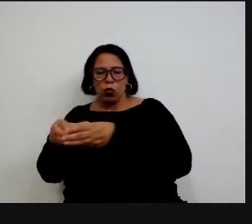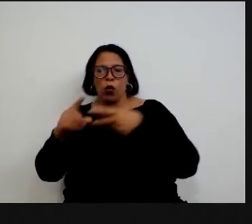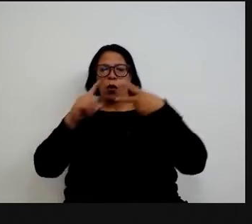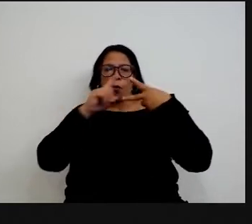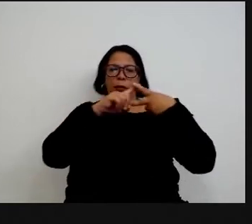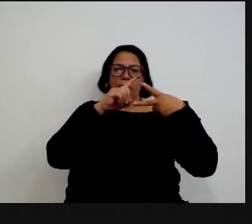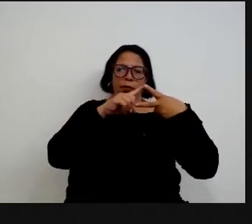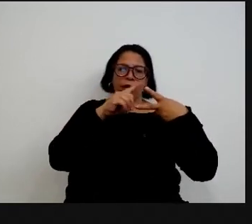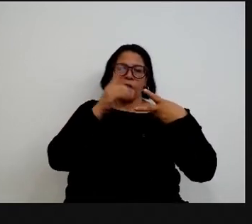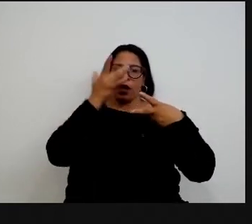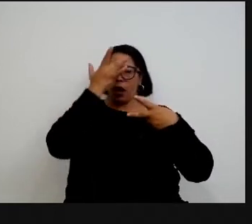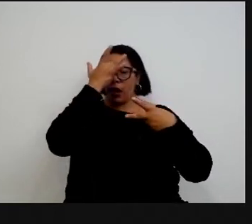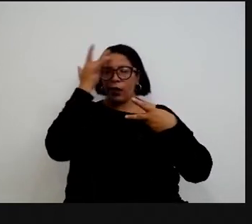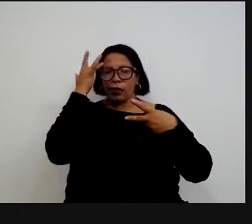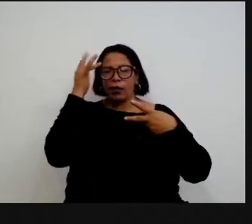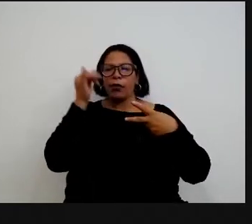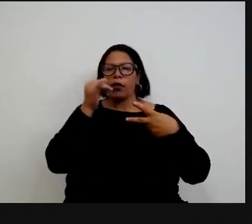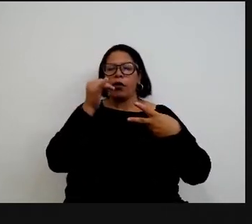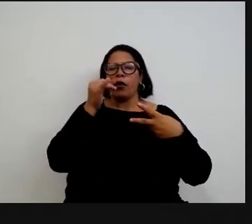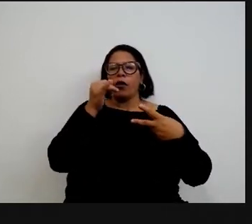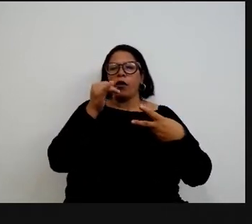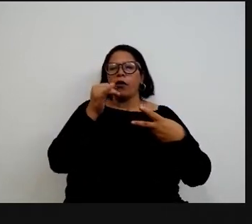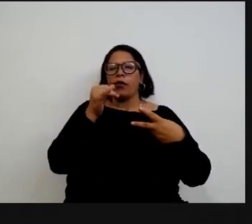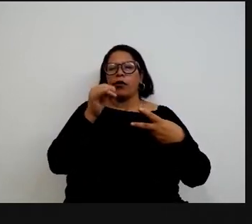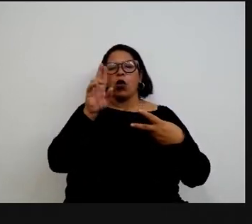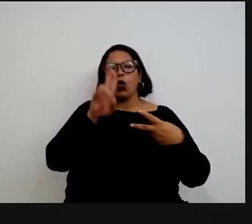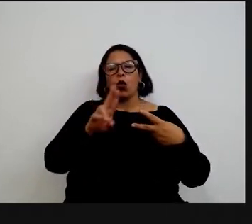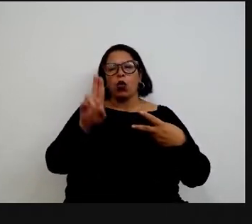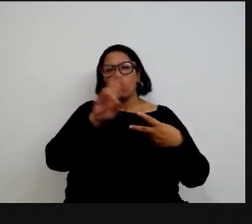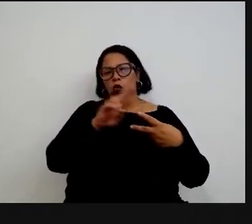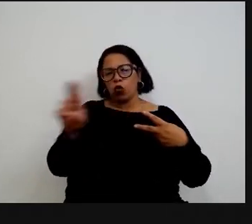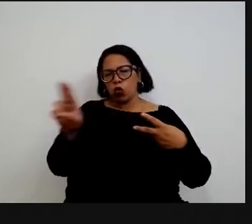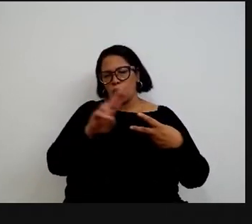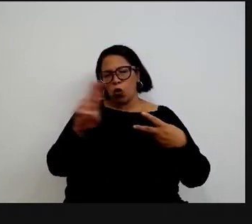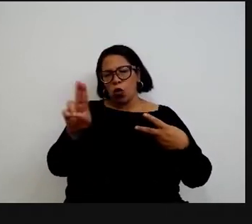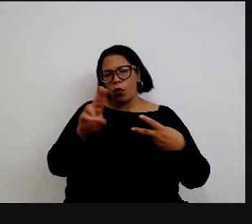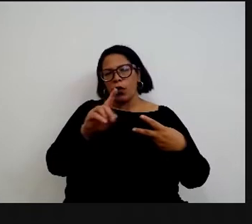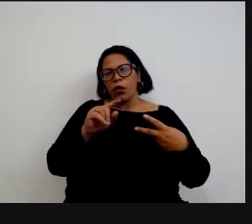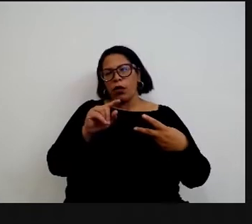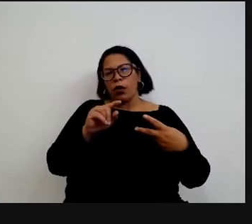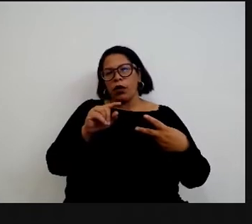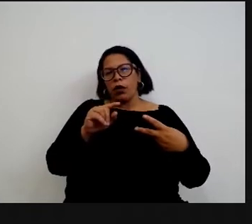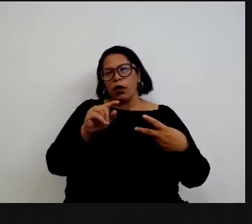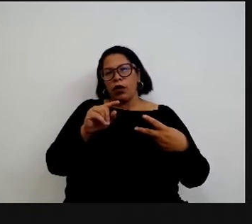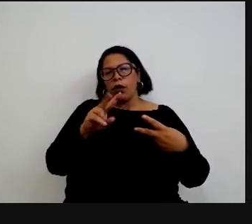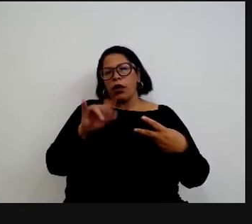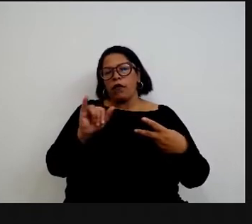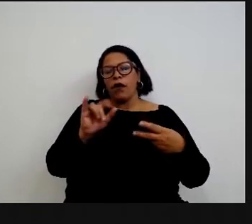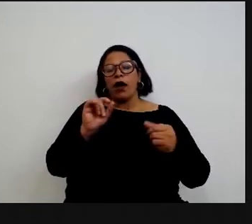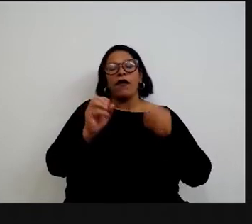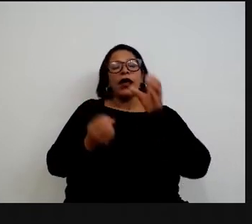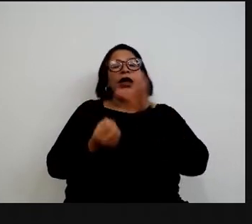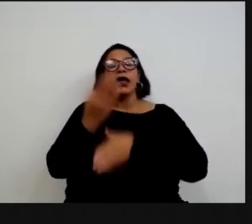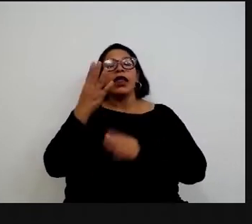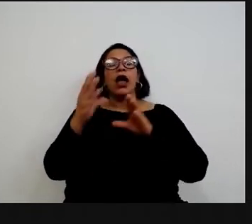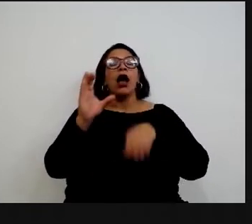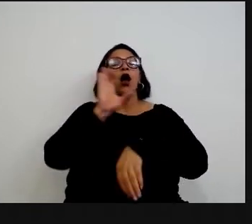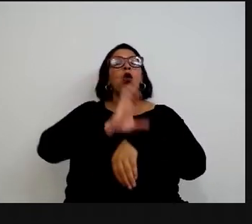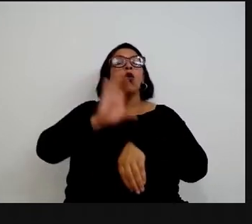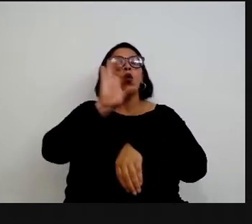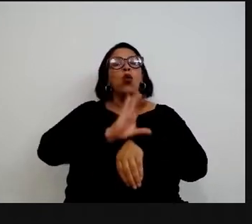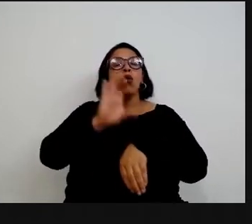o facilitador ali, vamos usar o nome mais de conteudista, que vai produzir o curso